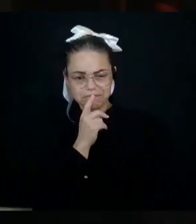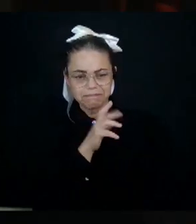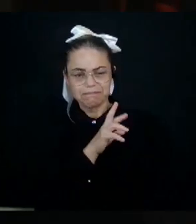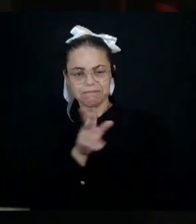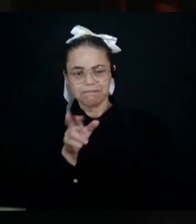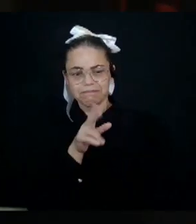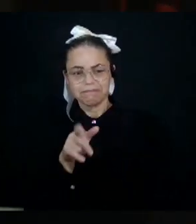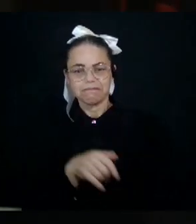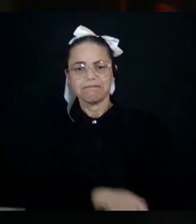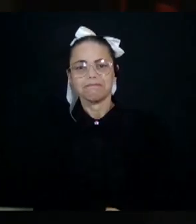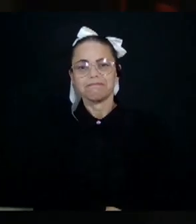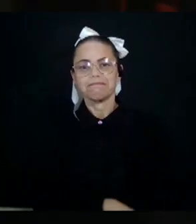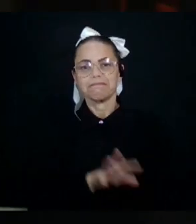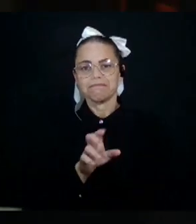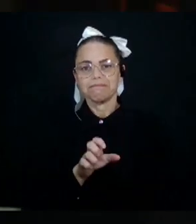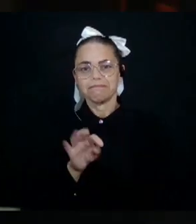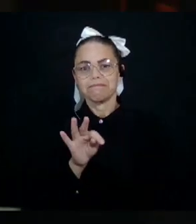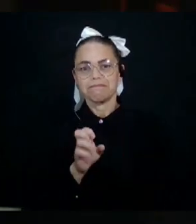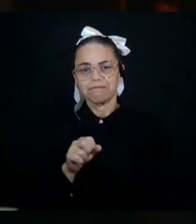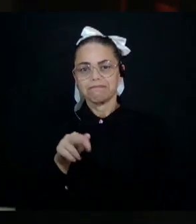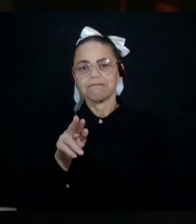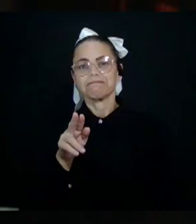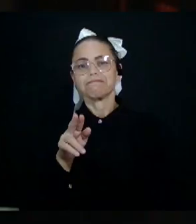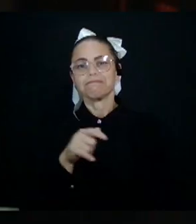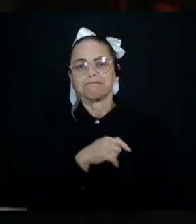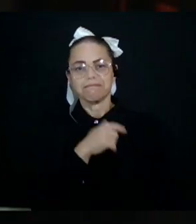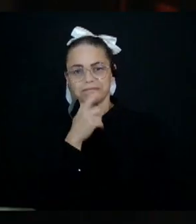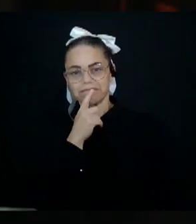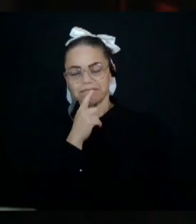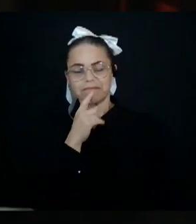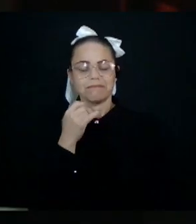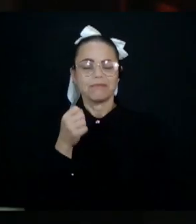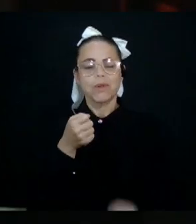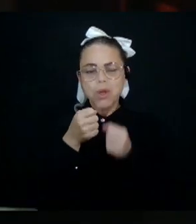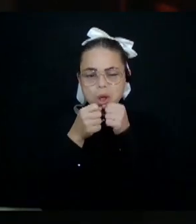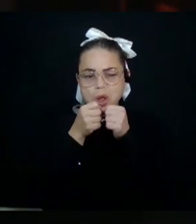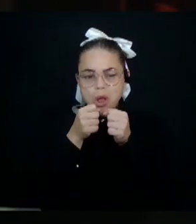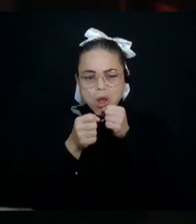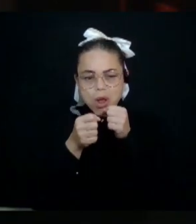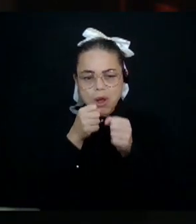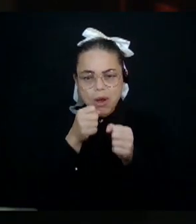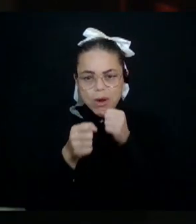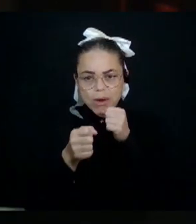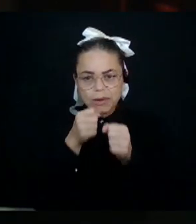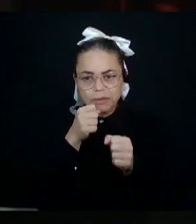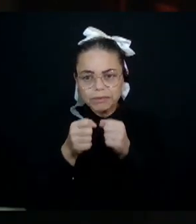do Wellington, eh, jornalista que está